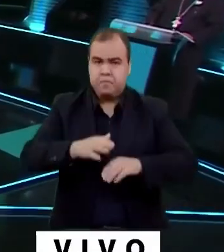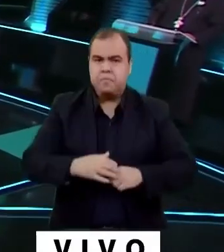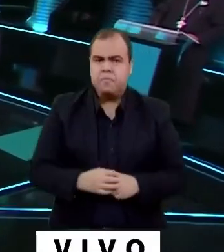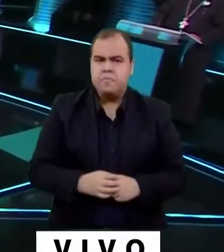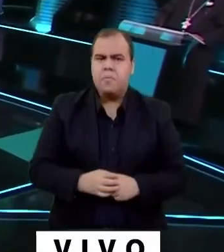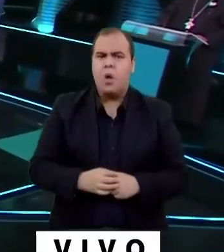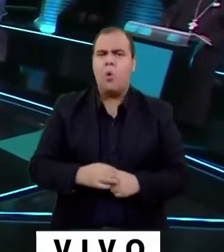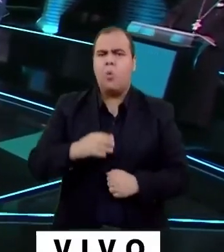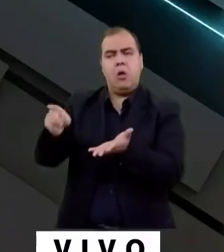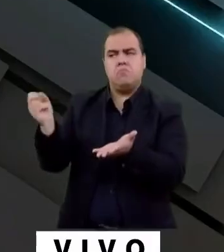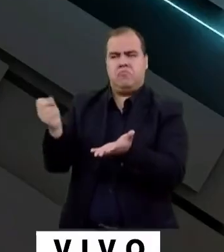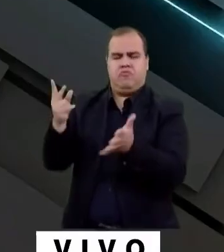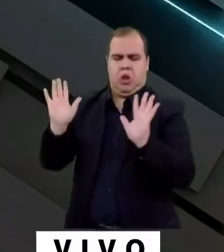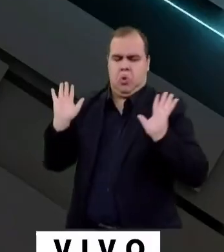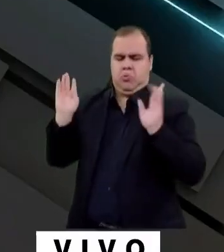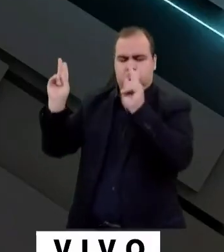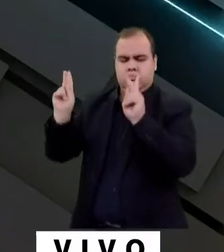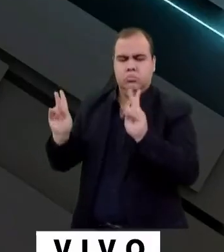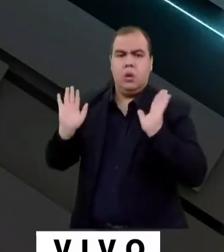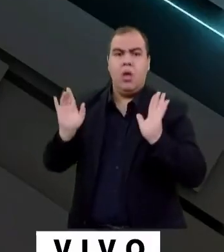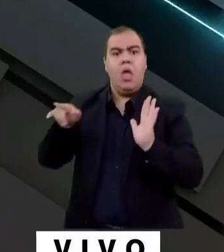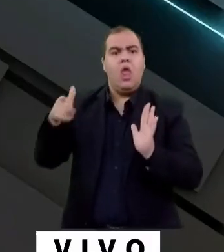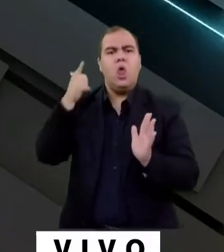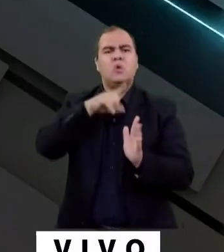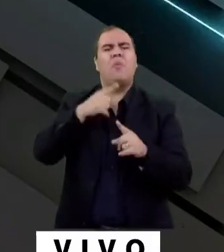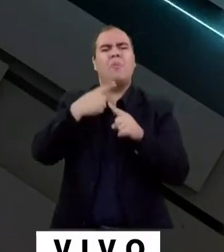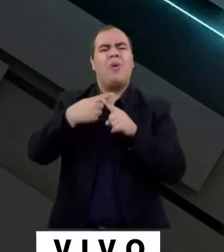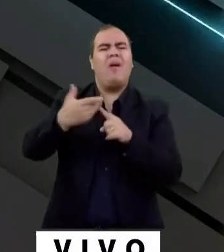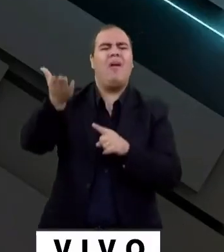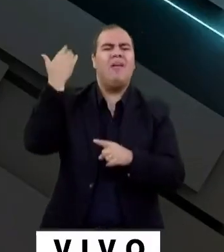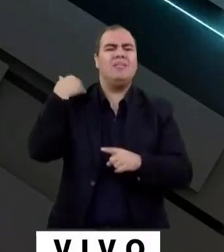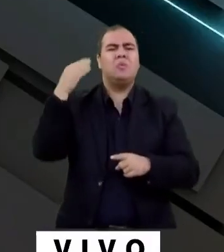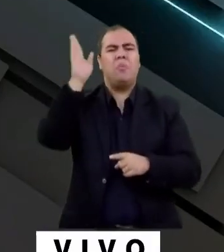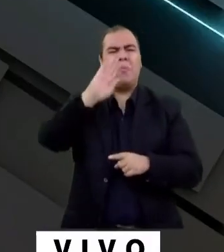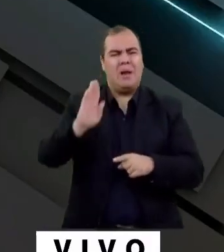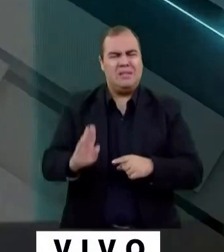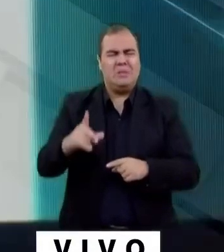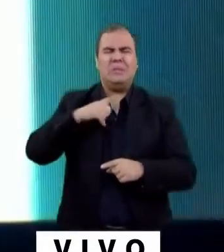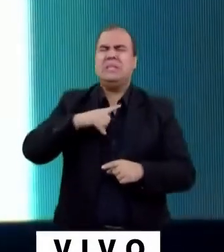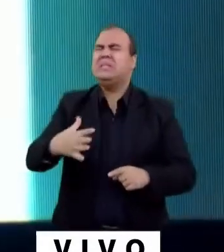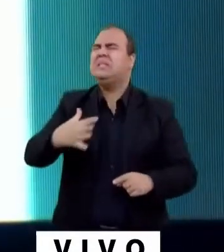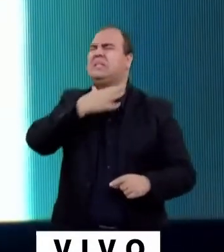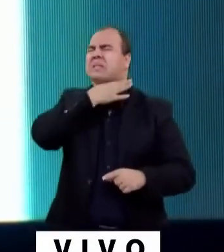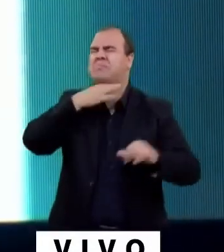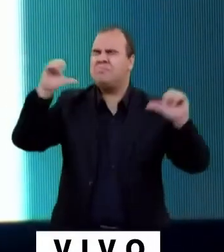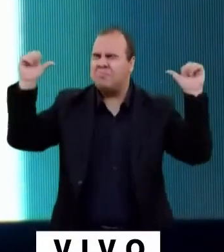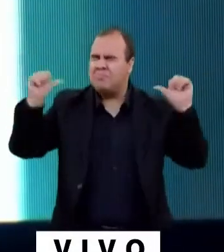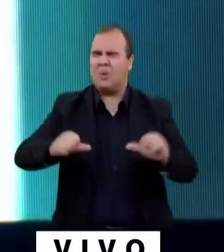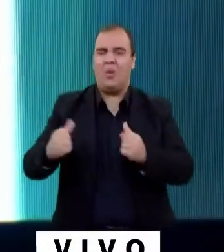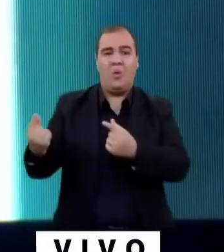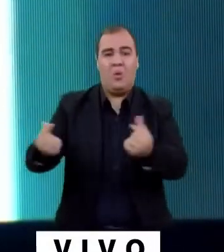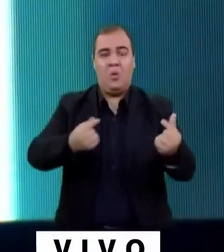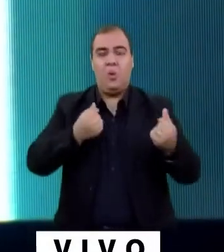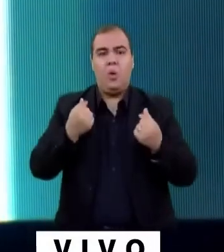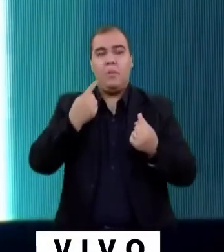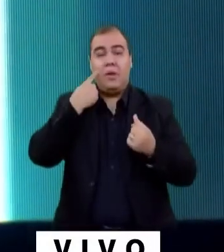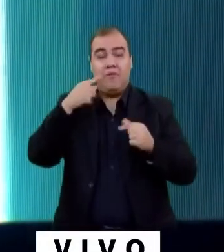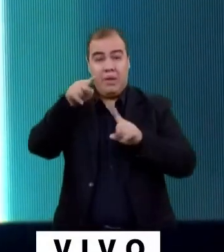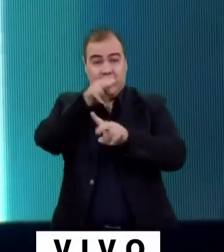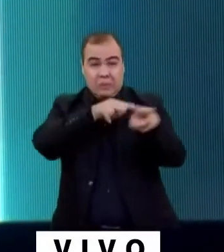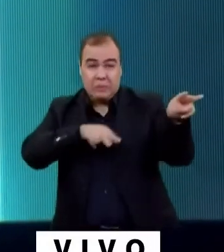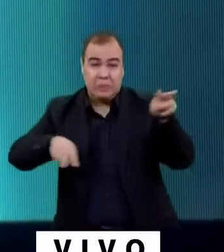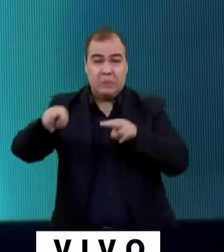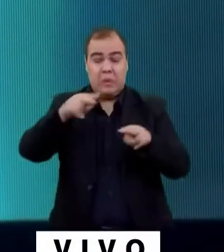O presidente Jair Bolsonaro, na minha opinião, se elegeu porque o Brasil vivia, há um só tempo, a mais grave crise econômica e a mais generalizada percepção de